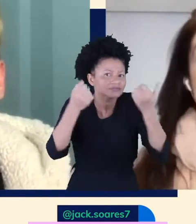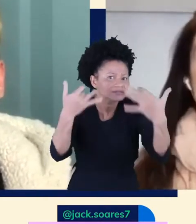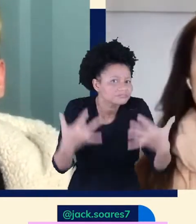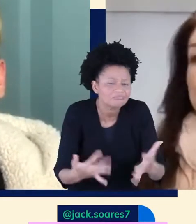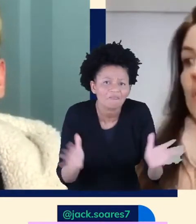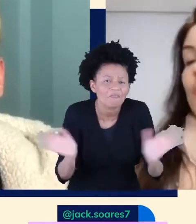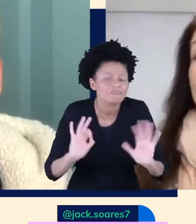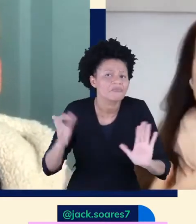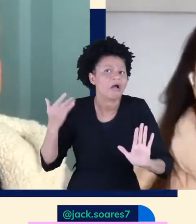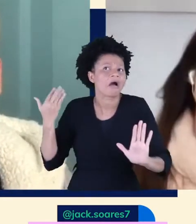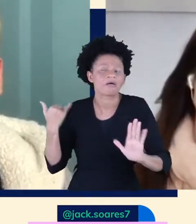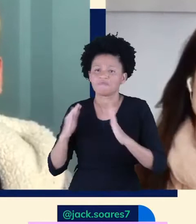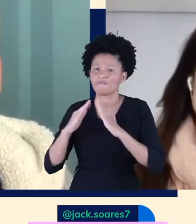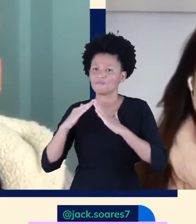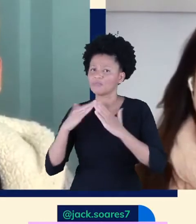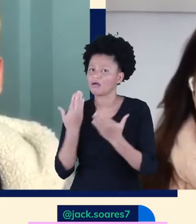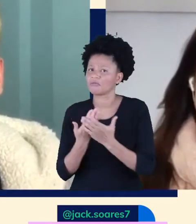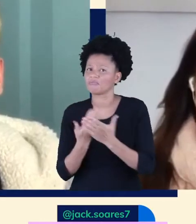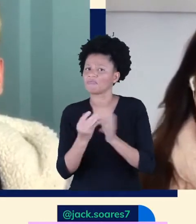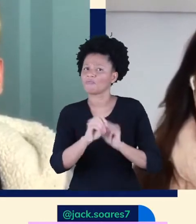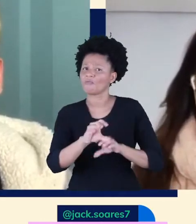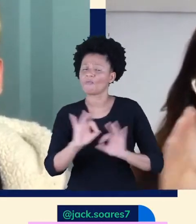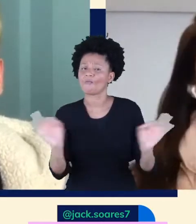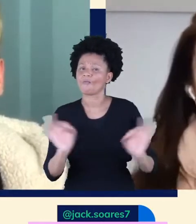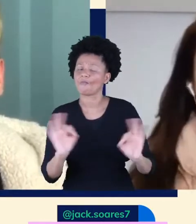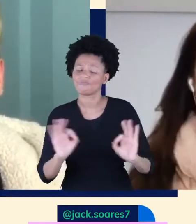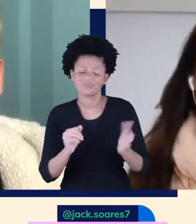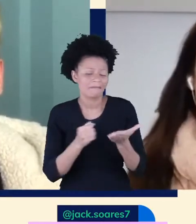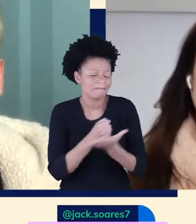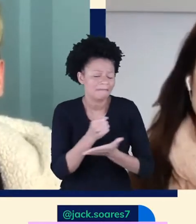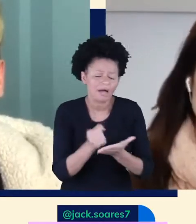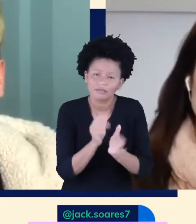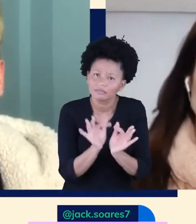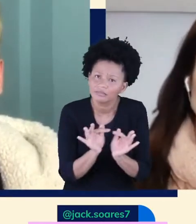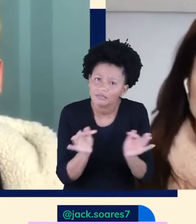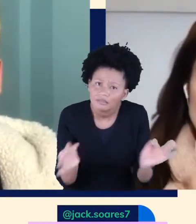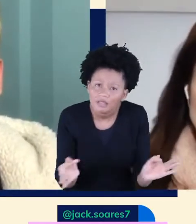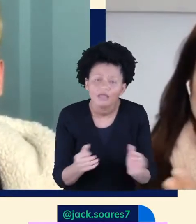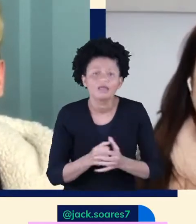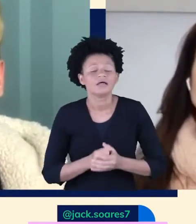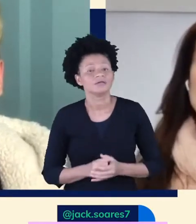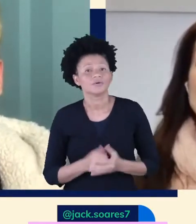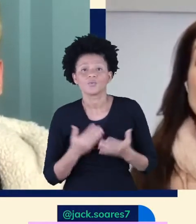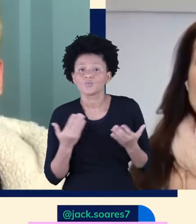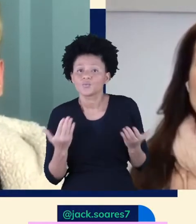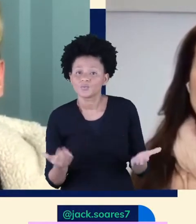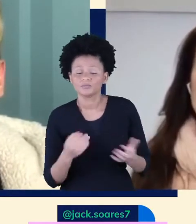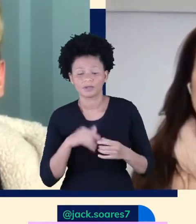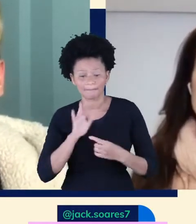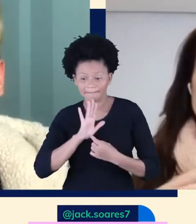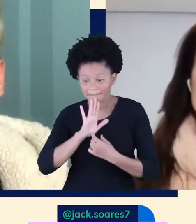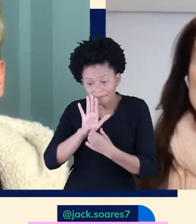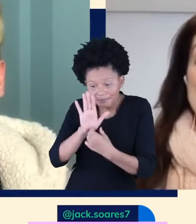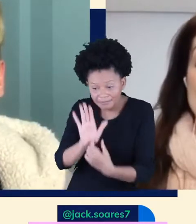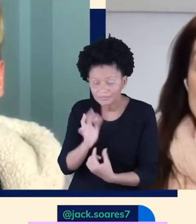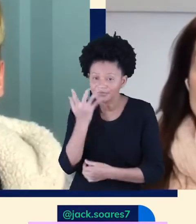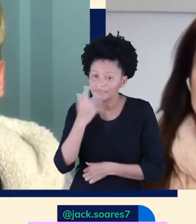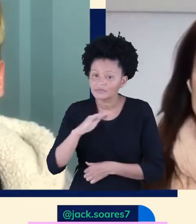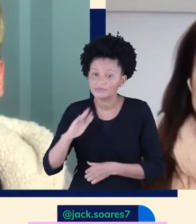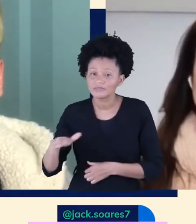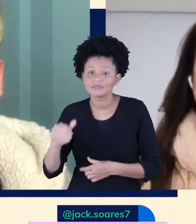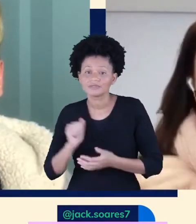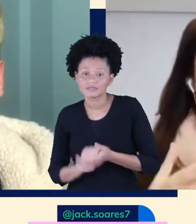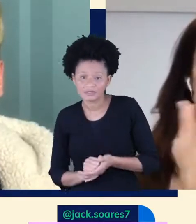fala sobre isso, não se falava sobre isso nas escolas. E é uma coisa muito básica. Tá? Então, quando a gente mostra